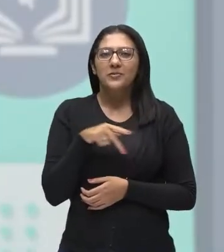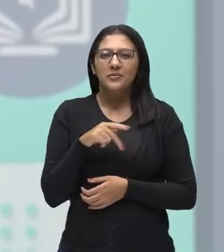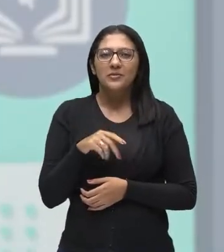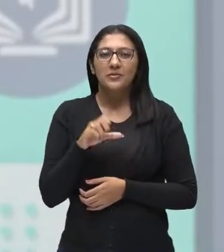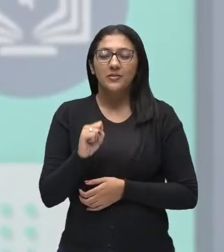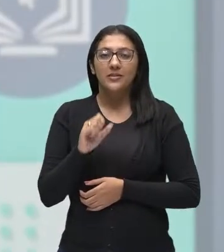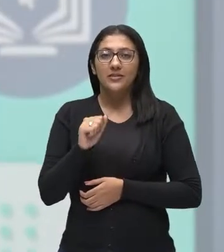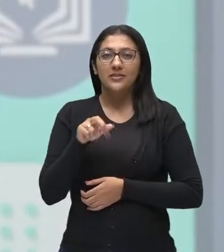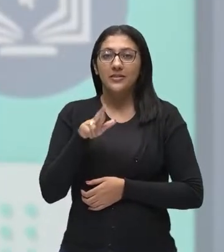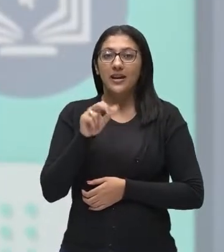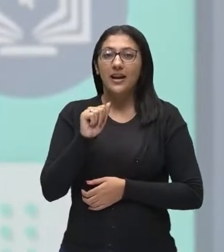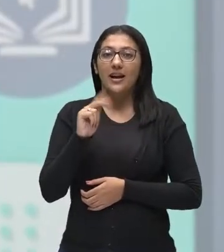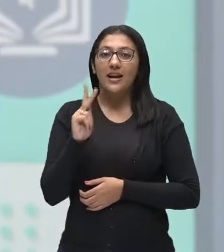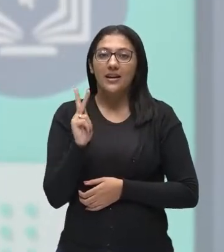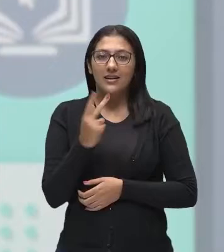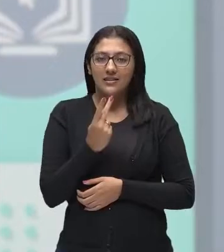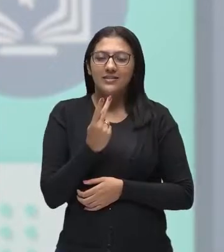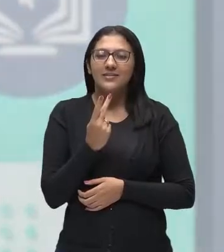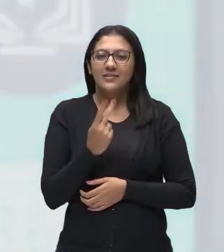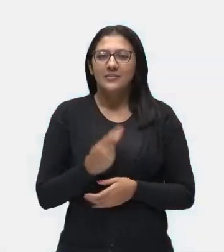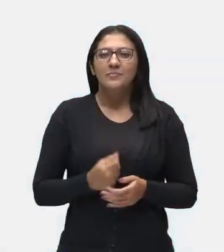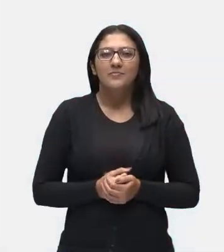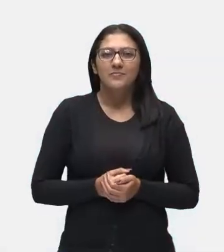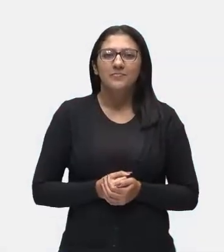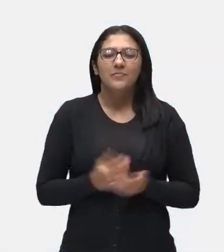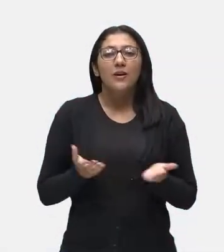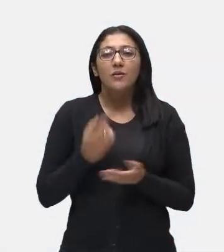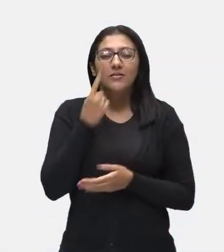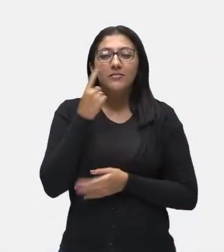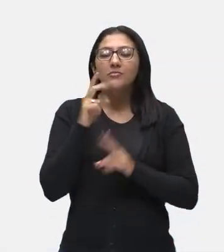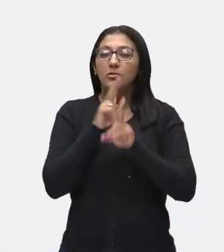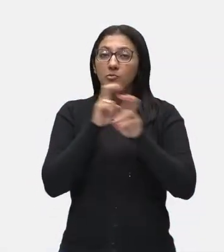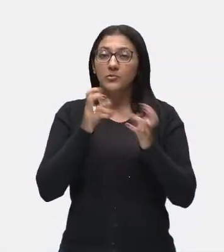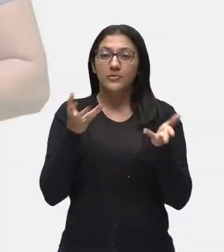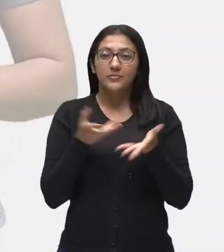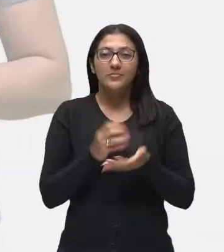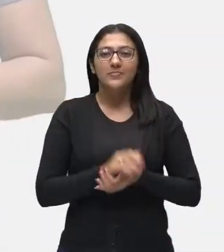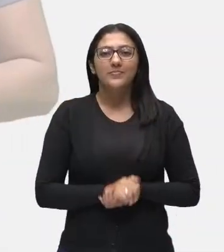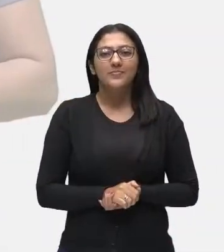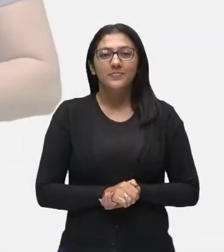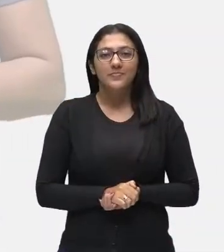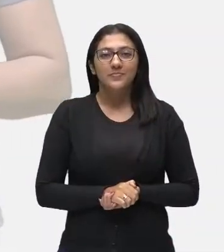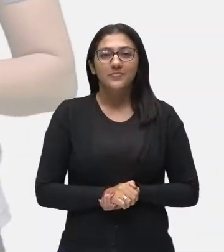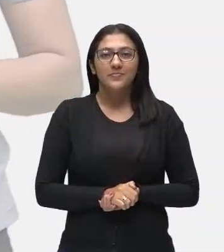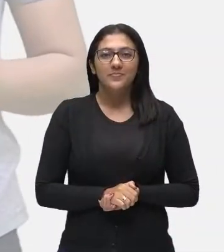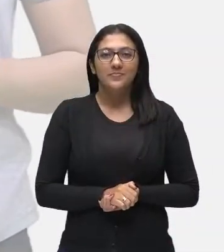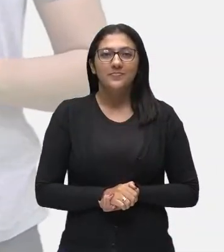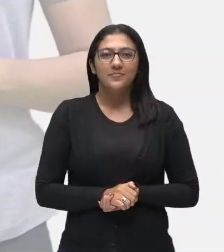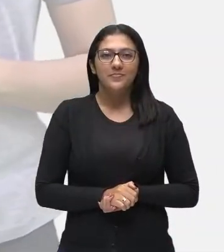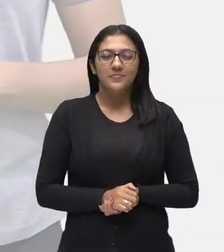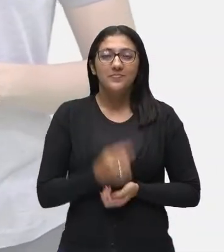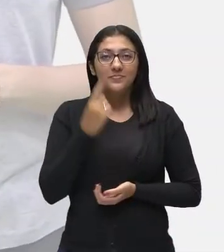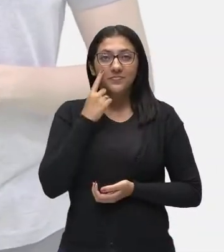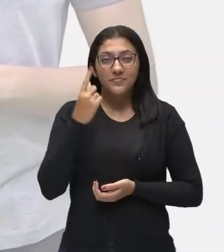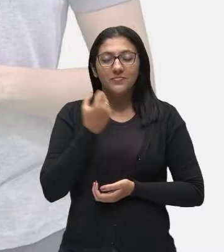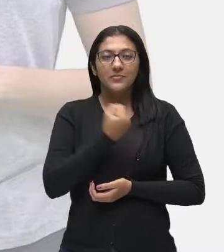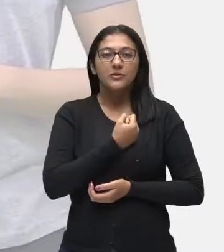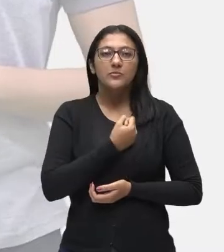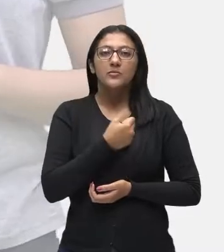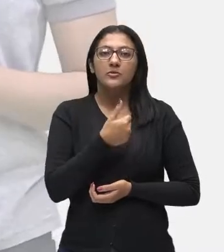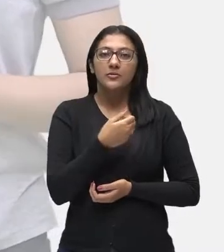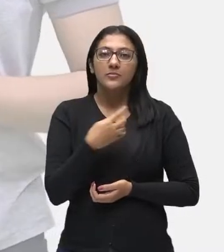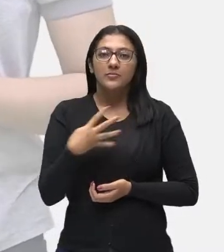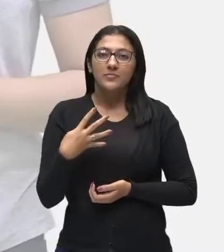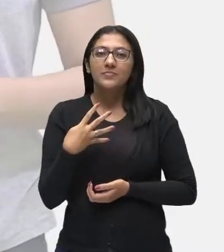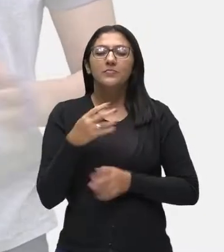Sara Arinana. Vamos ver o que a gente vai aprender hoje? Bem, na nossa aula, olha